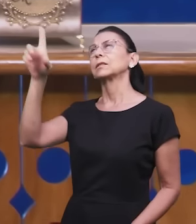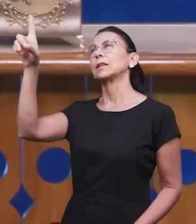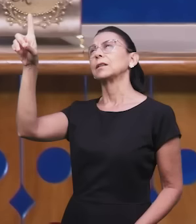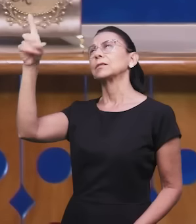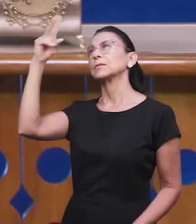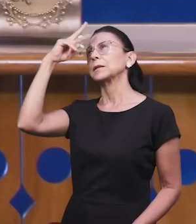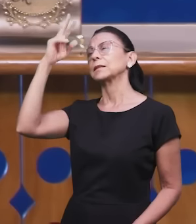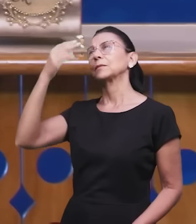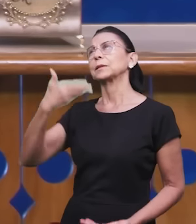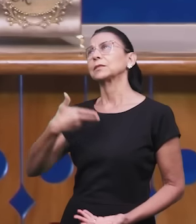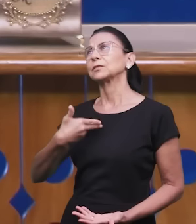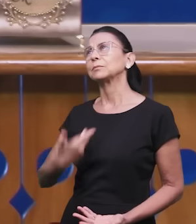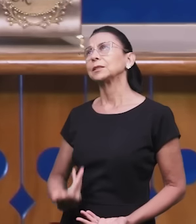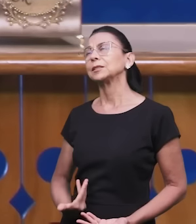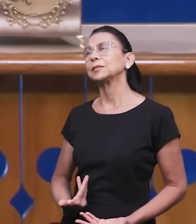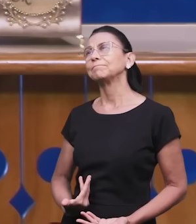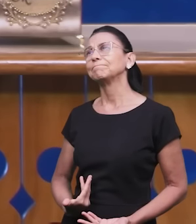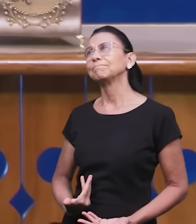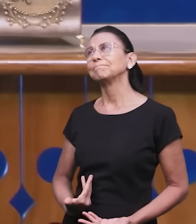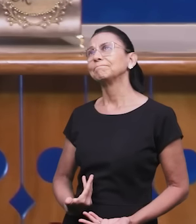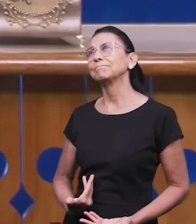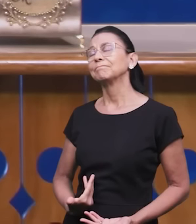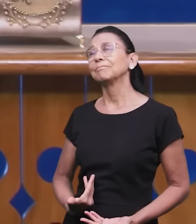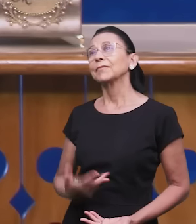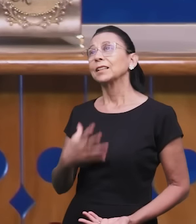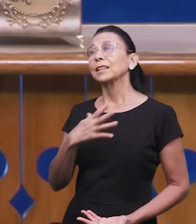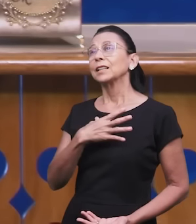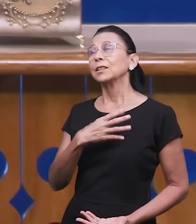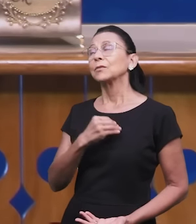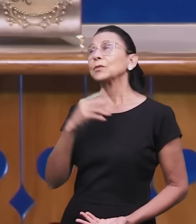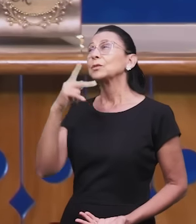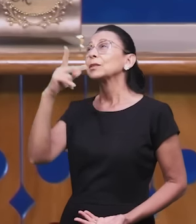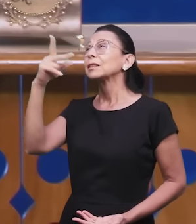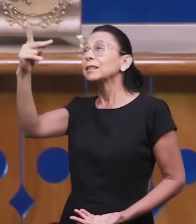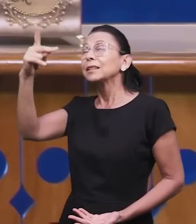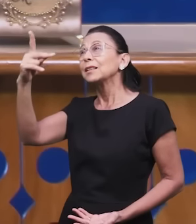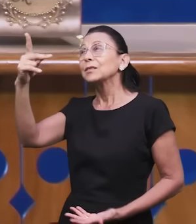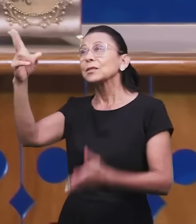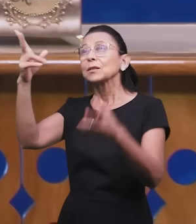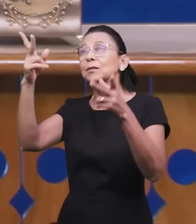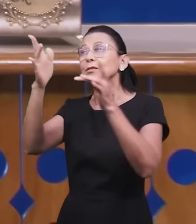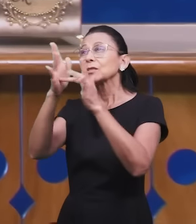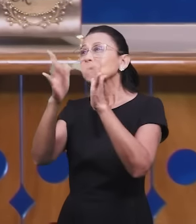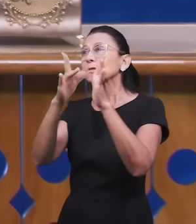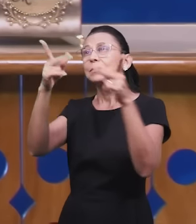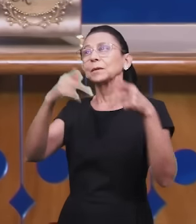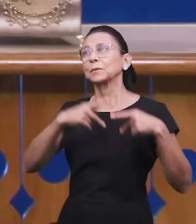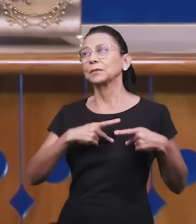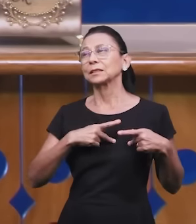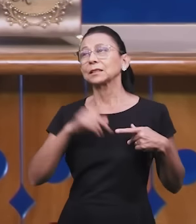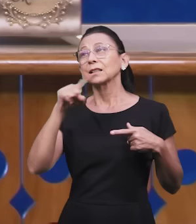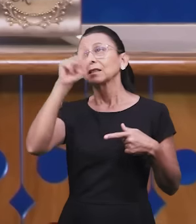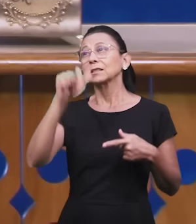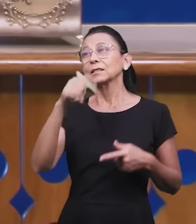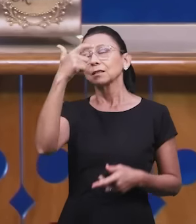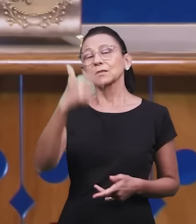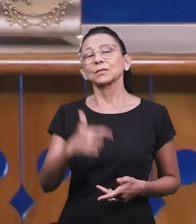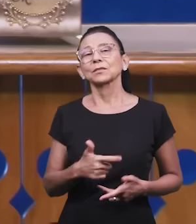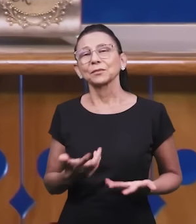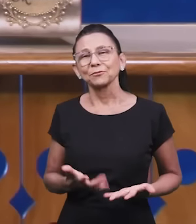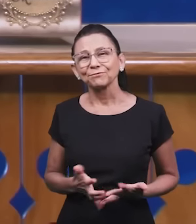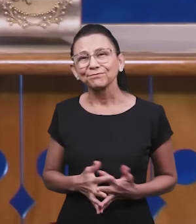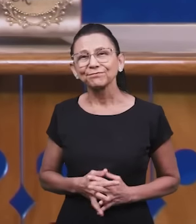do homem para que o visites. A Bíblia diz assim, ó, que as coisas que o olho não viu, porque a obra redentora é aquilo que nós